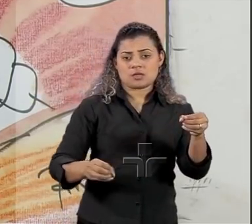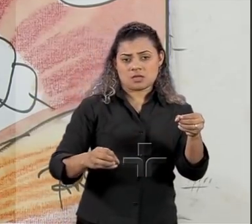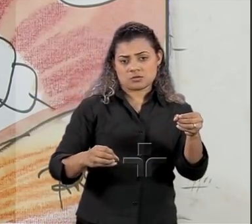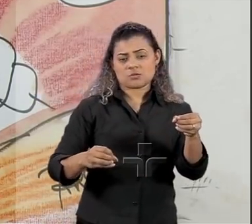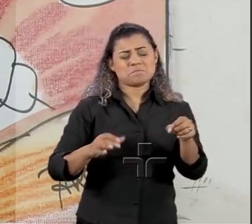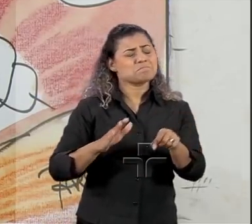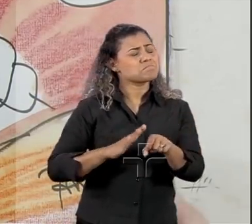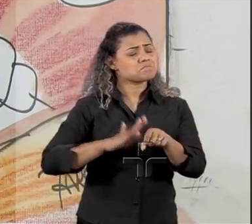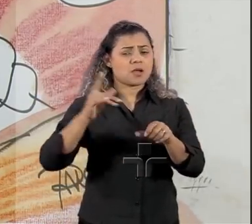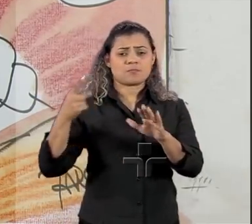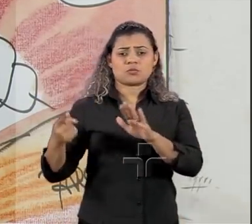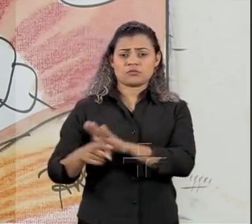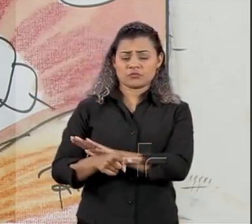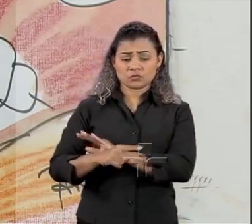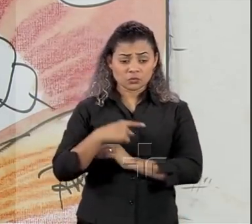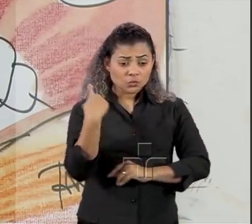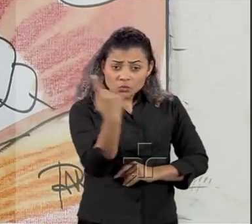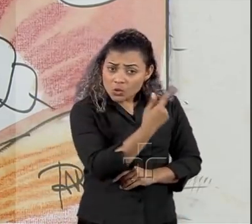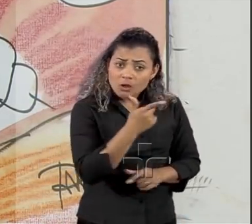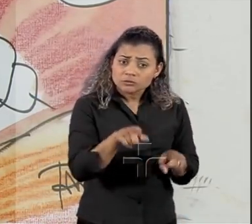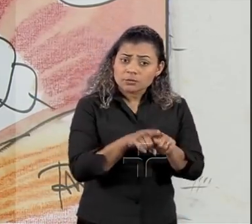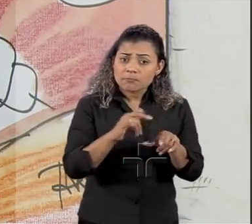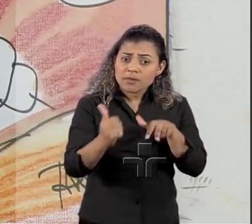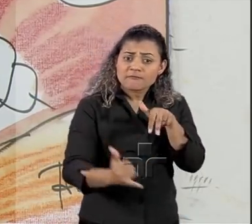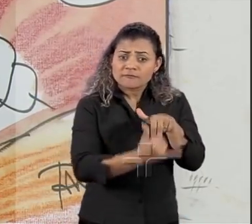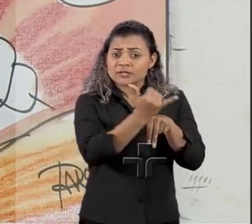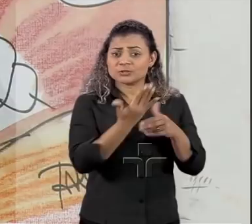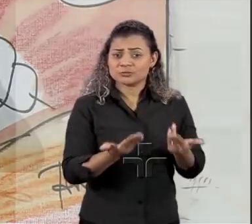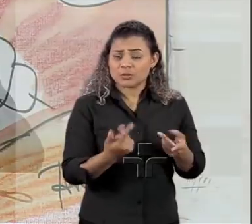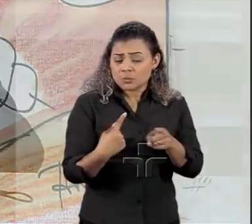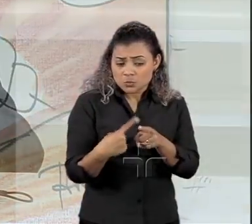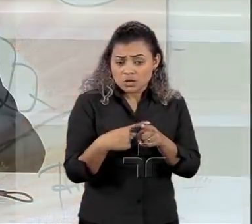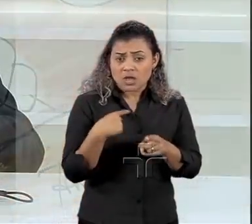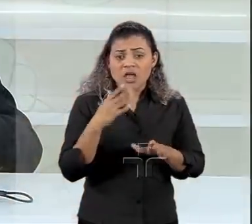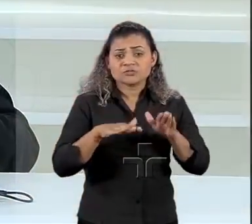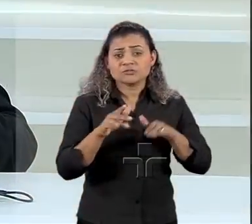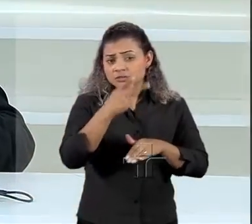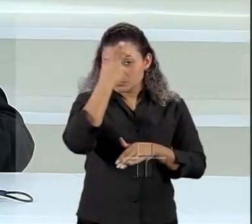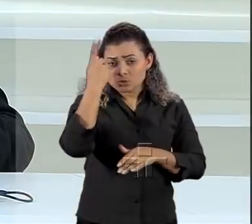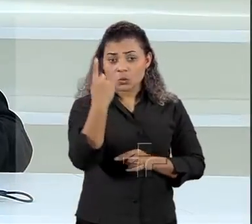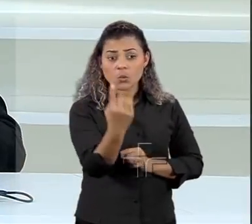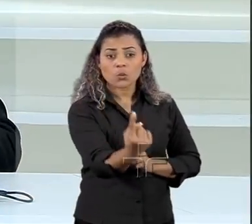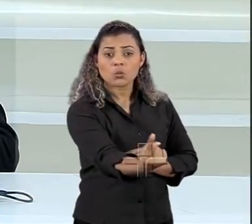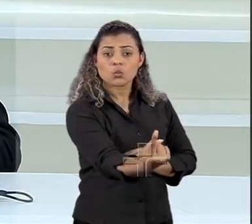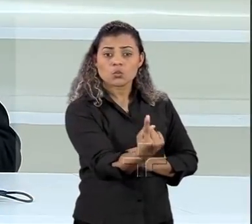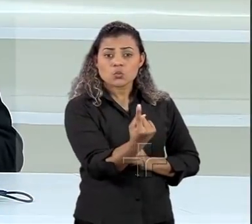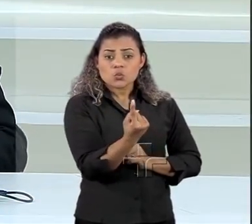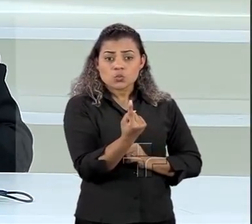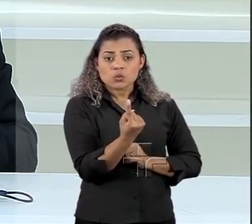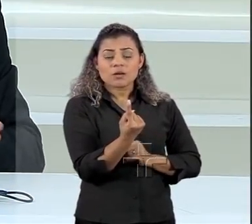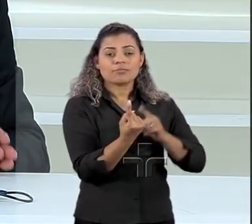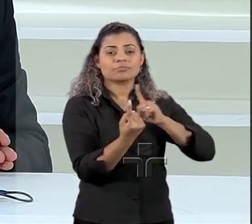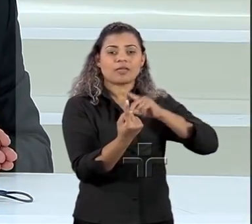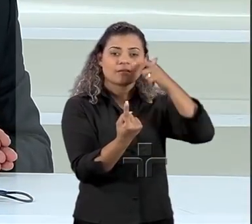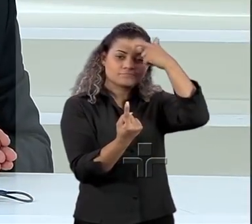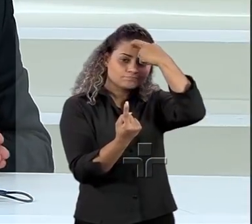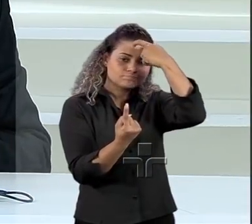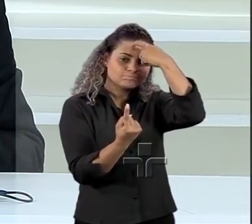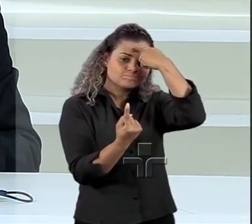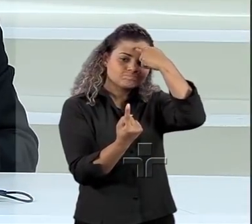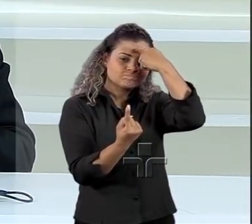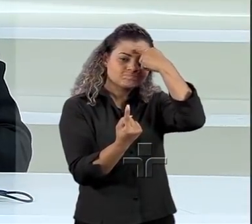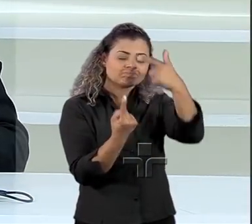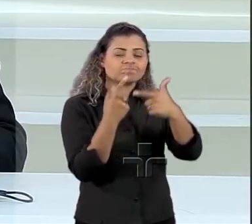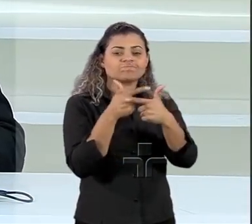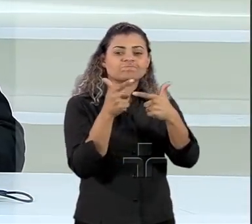acabamos sendo também vítimas dessa condição quando a pessoa chega com uma condição de saúde mental que envolve aí